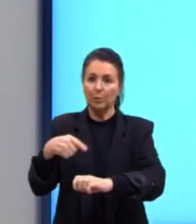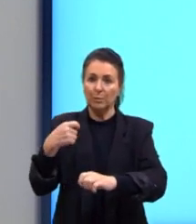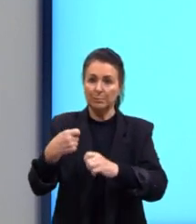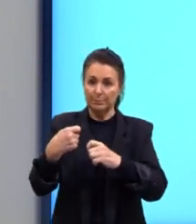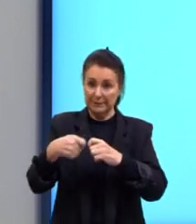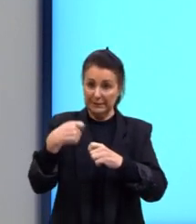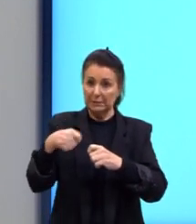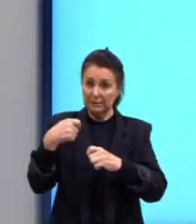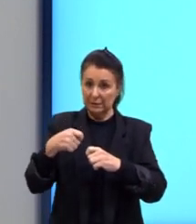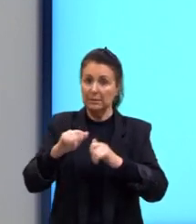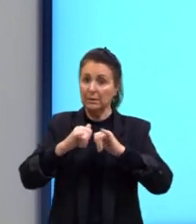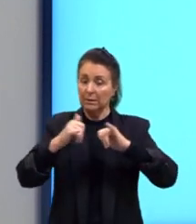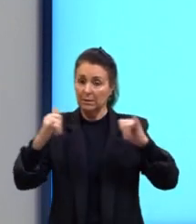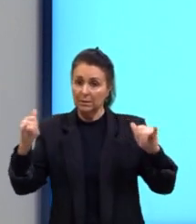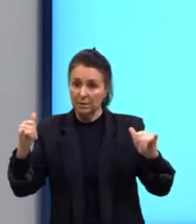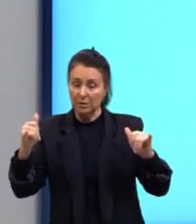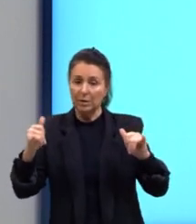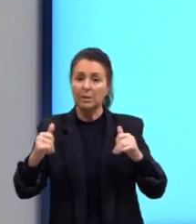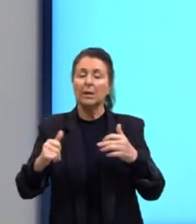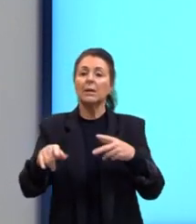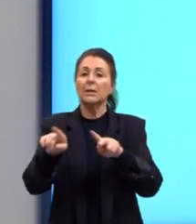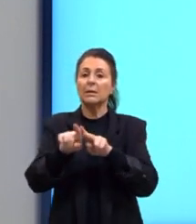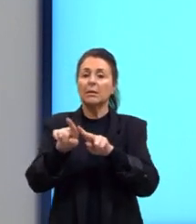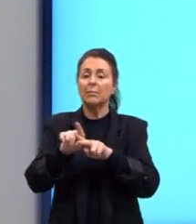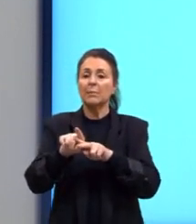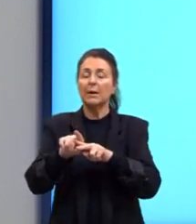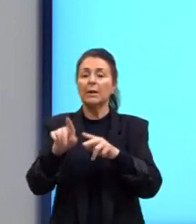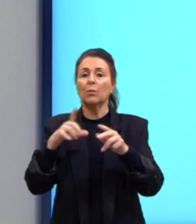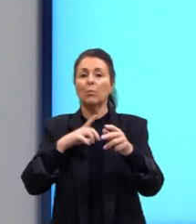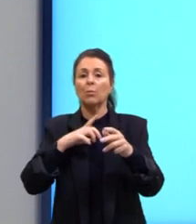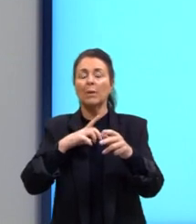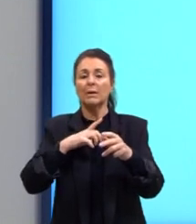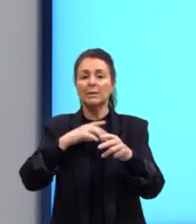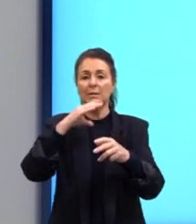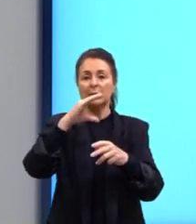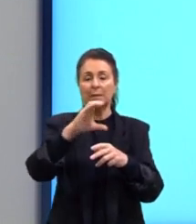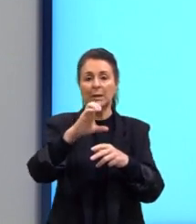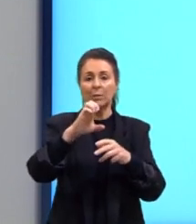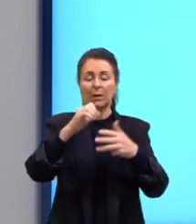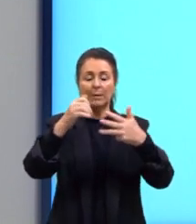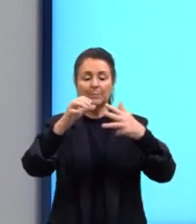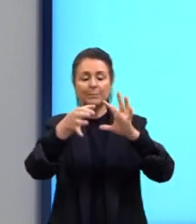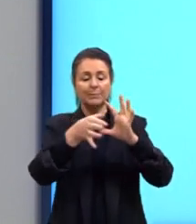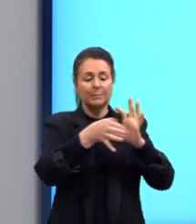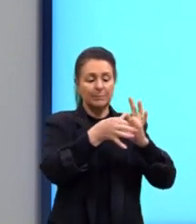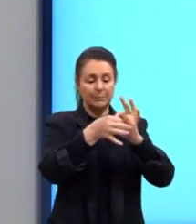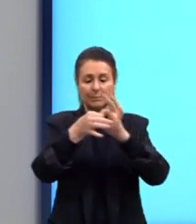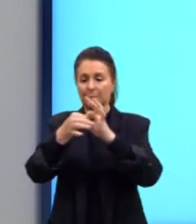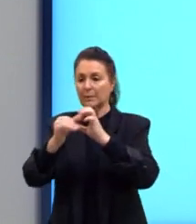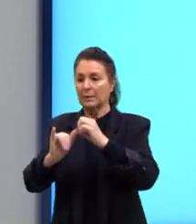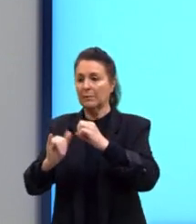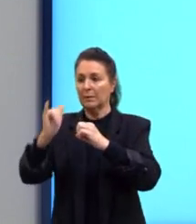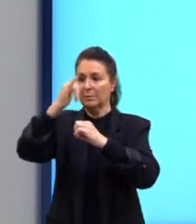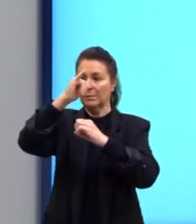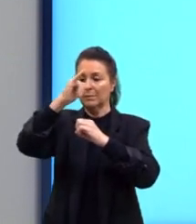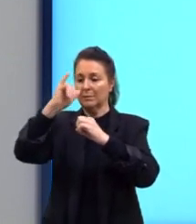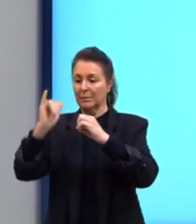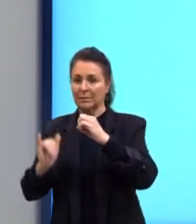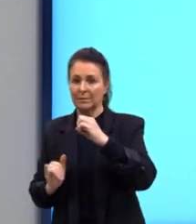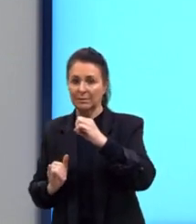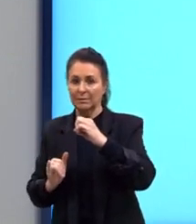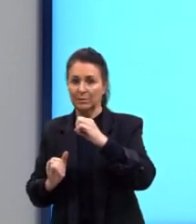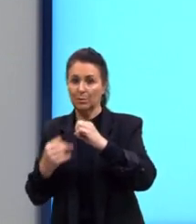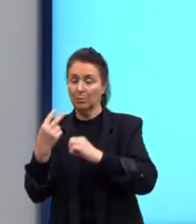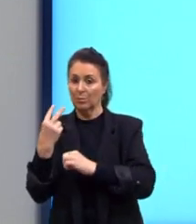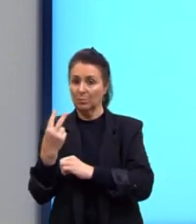fornecer energia e uma célula eletrolítica Tá então eu vou ter um polo positivo e